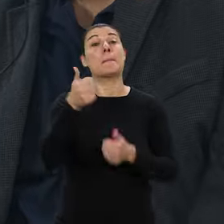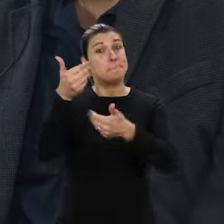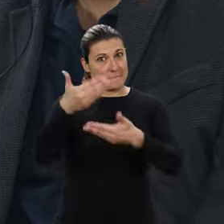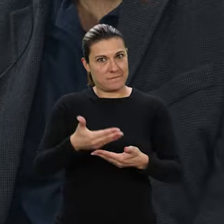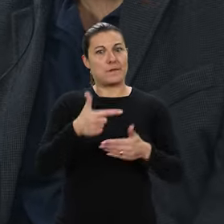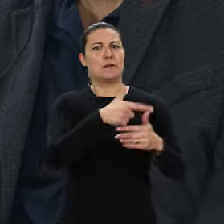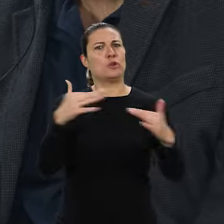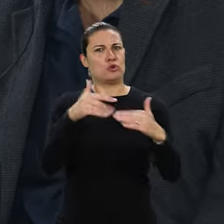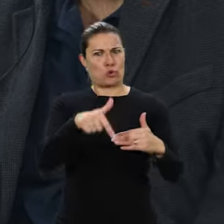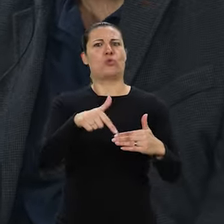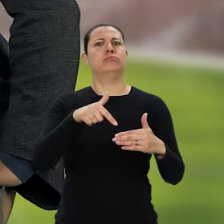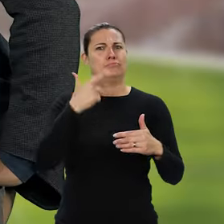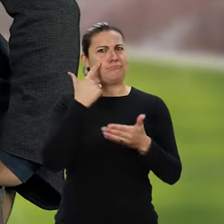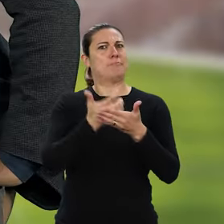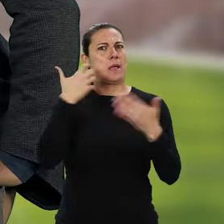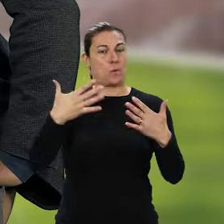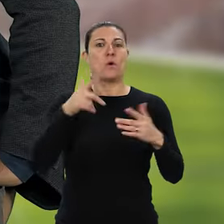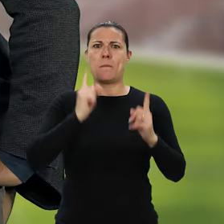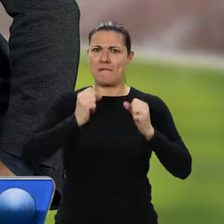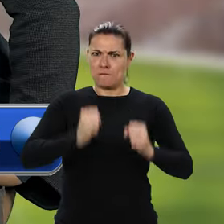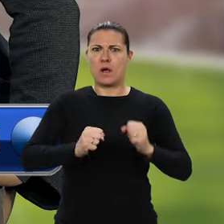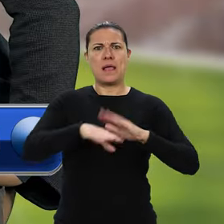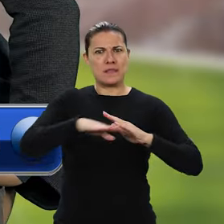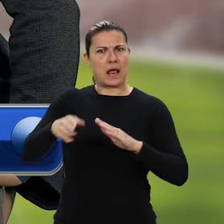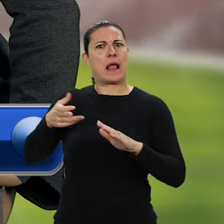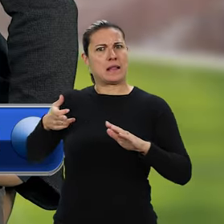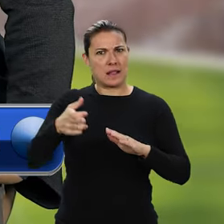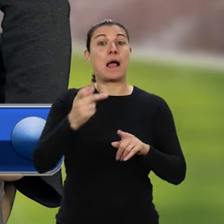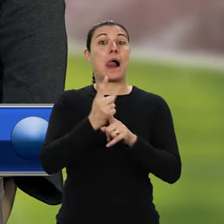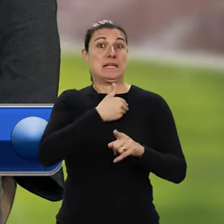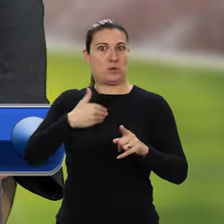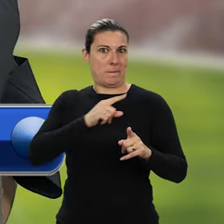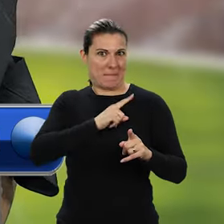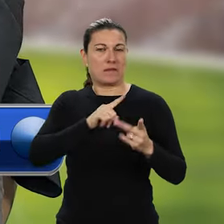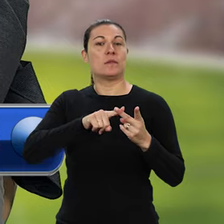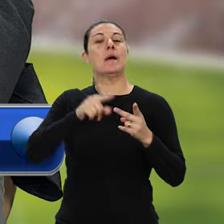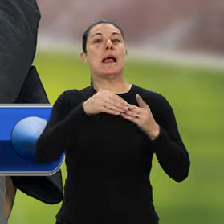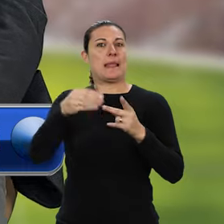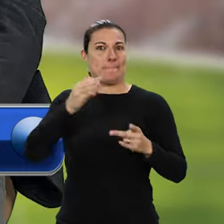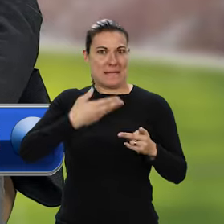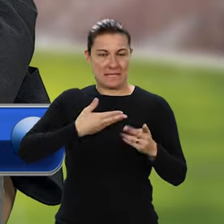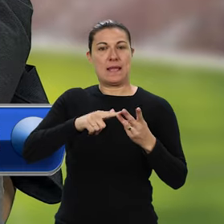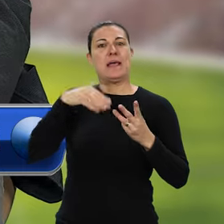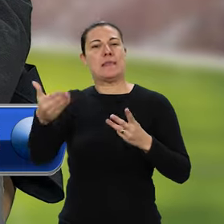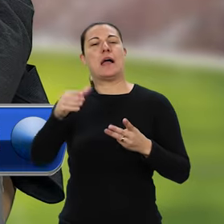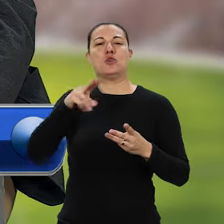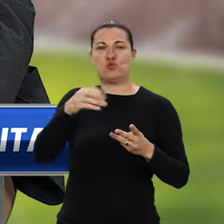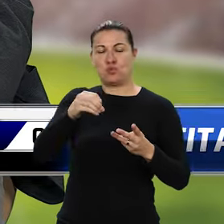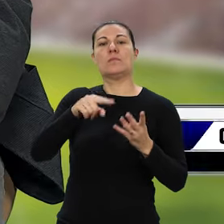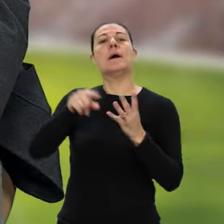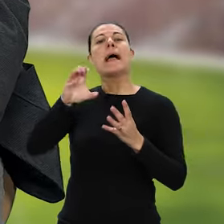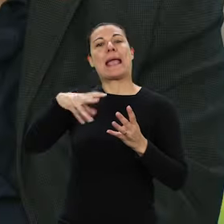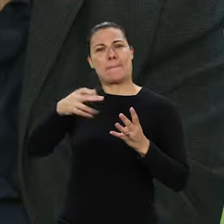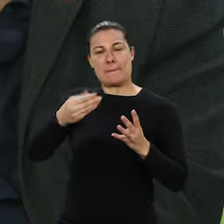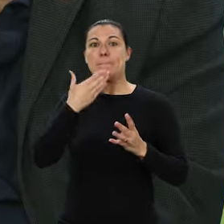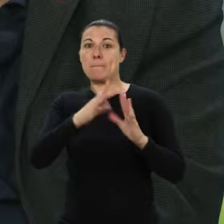Sejam então bem-vindos ao Jogo do Século. Começa forte a direita, ao ataque, ou a saúde privada. Vai Luís Montenegro, passa para o Nuno Melo, tem câmara para ir a pedir a